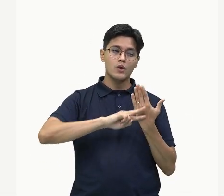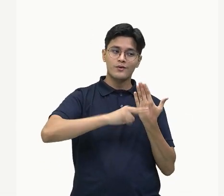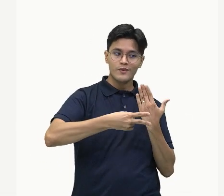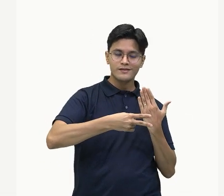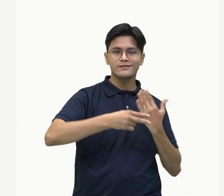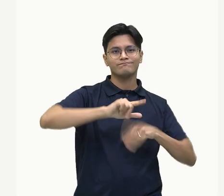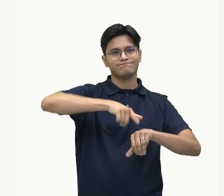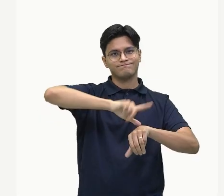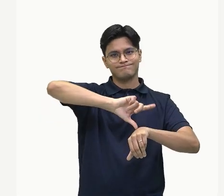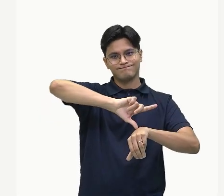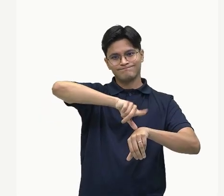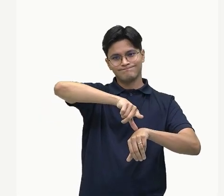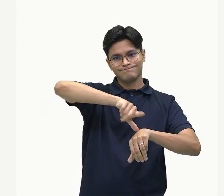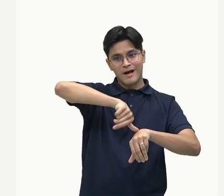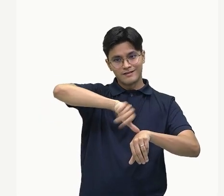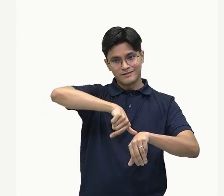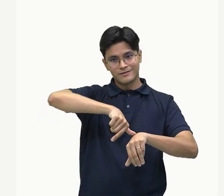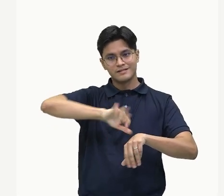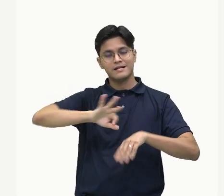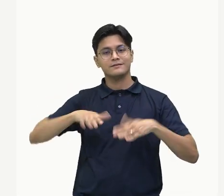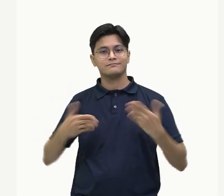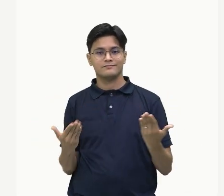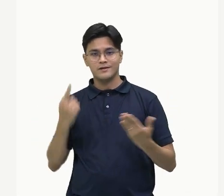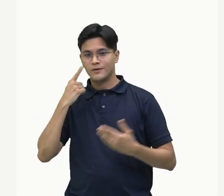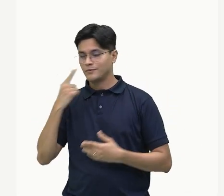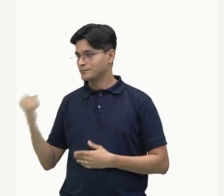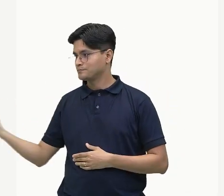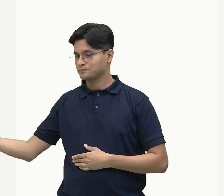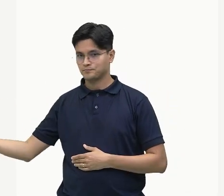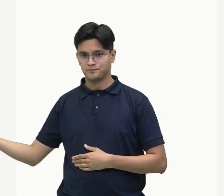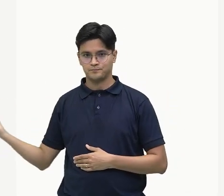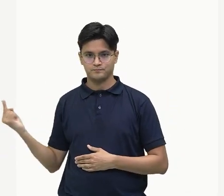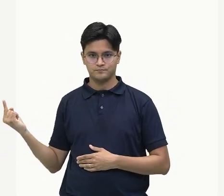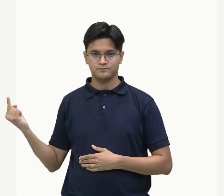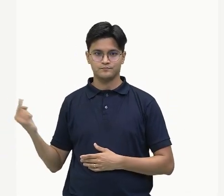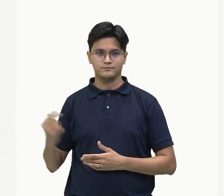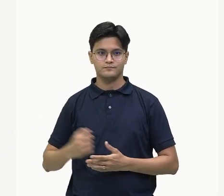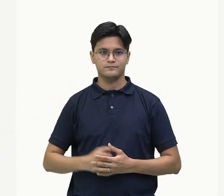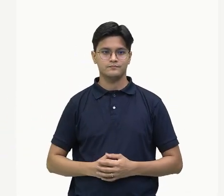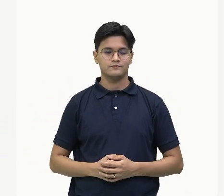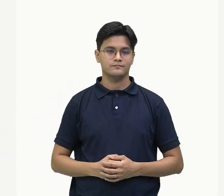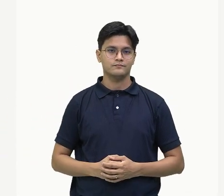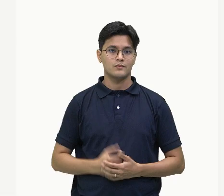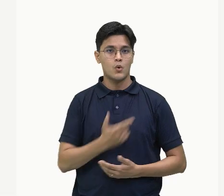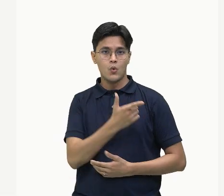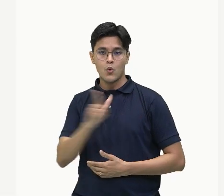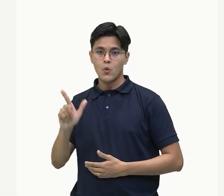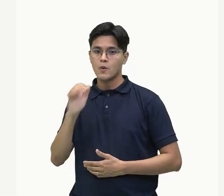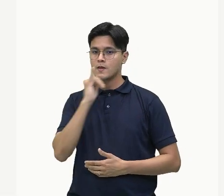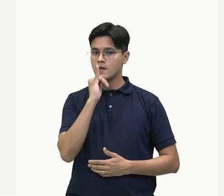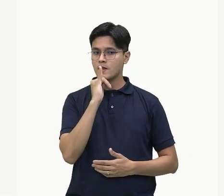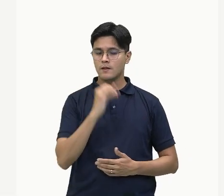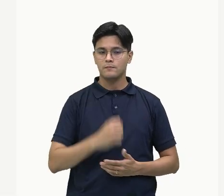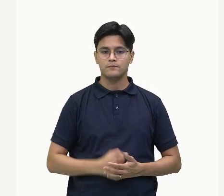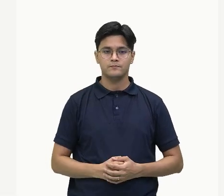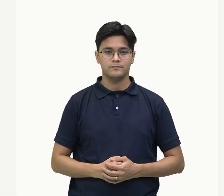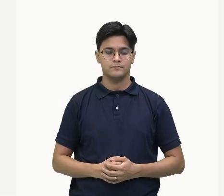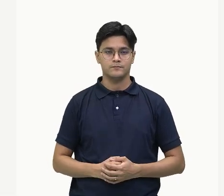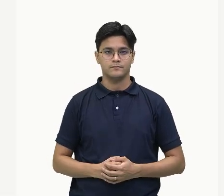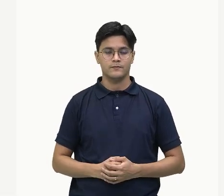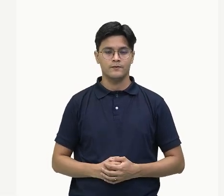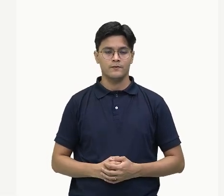o aspecto, né, de causa e consequência dentro do contexto, tá? Outro exemplo. She studied